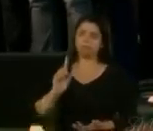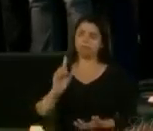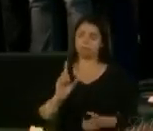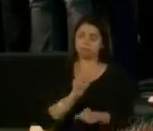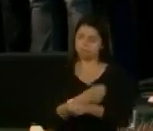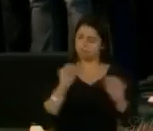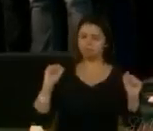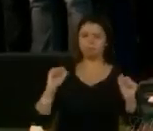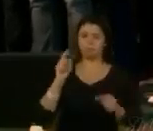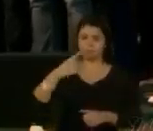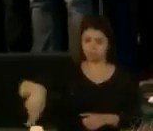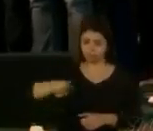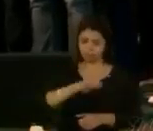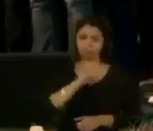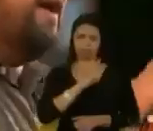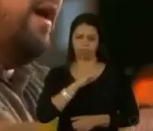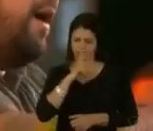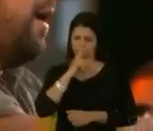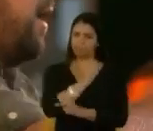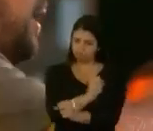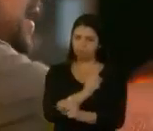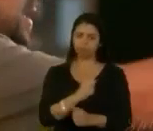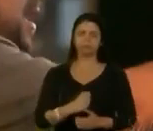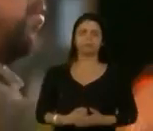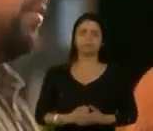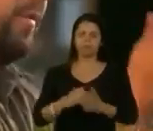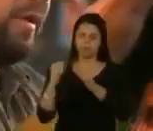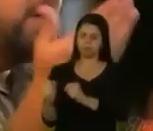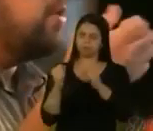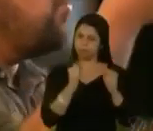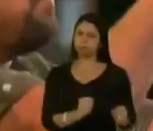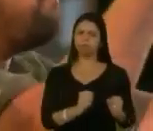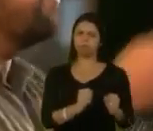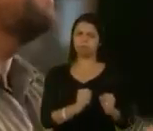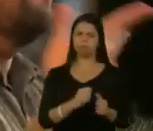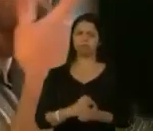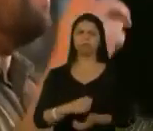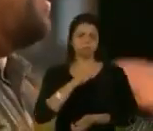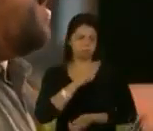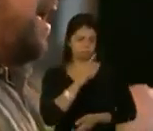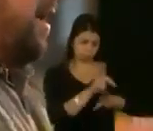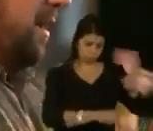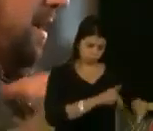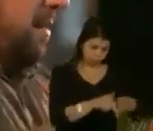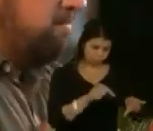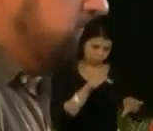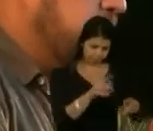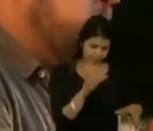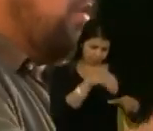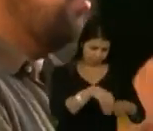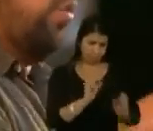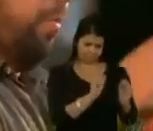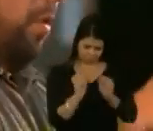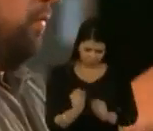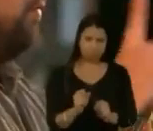de cada um de vocês. O poder, quando falam que emana do povo, isso passa a